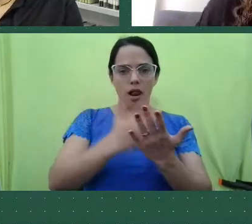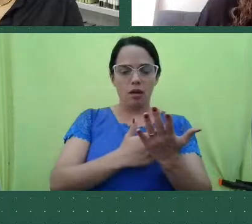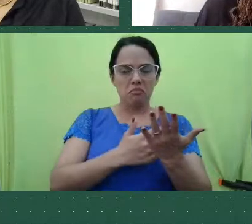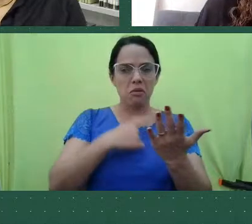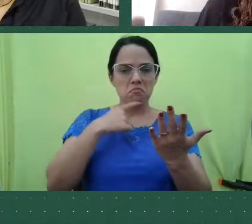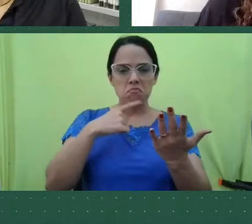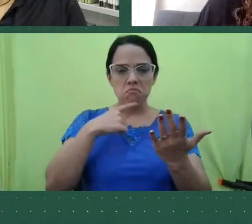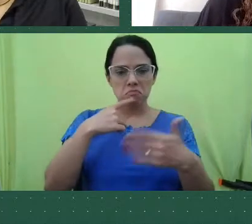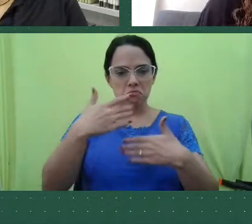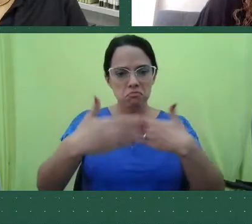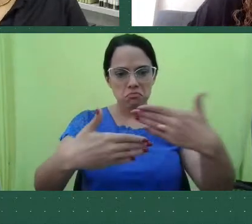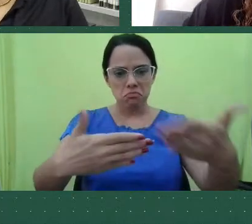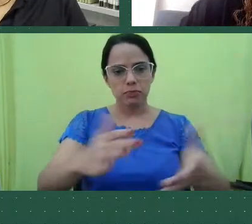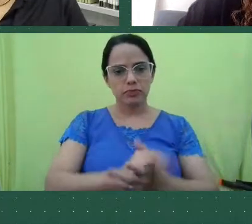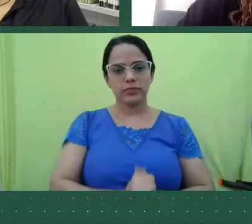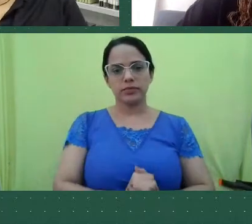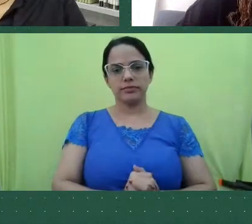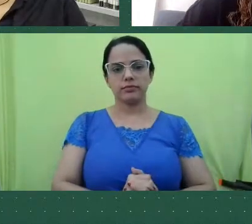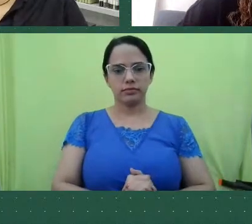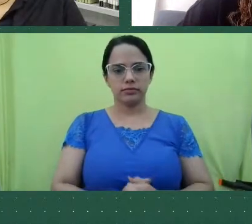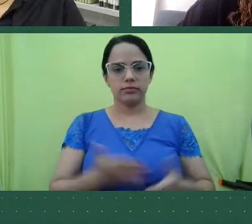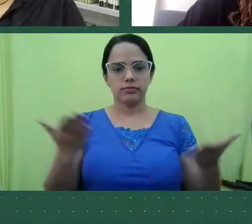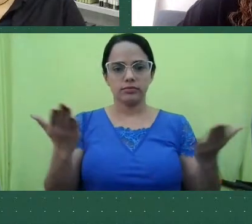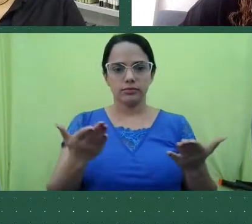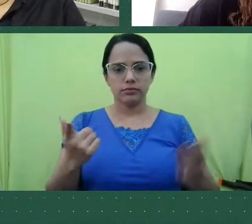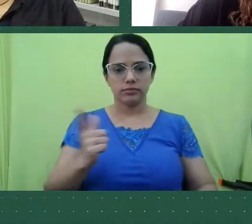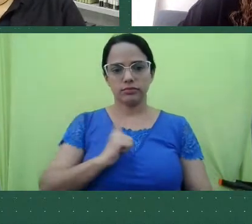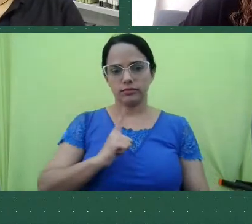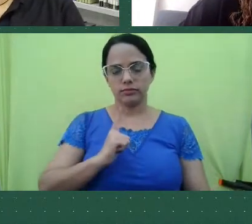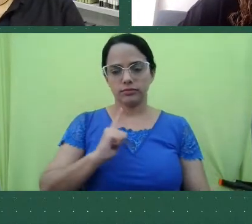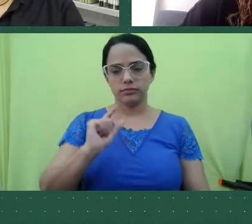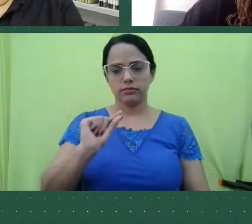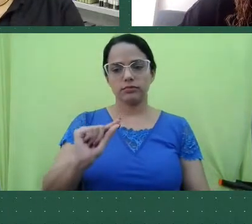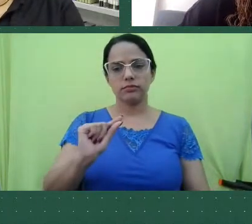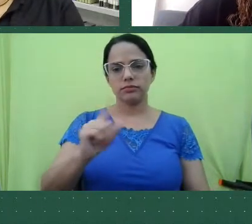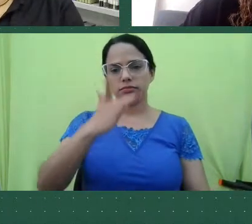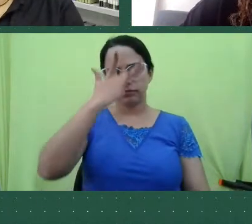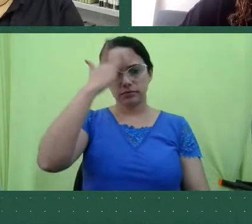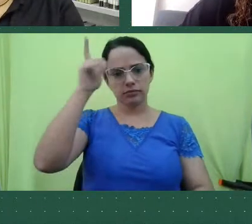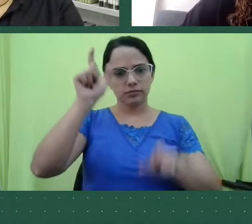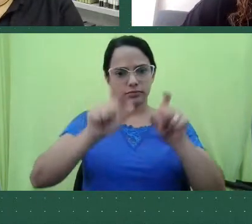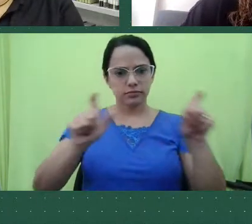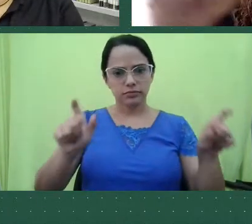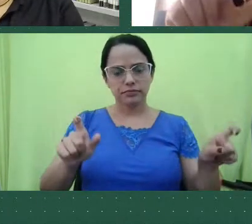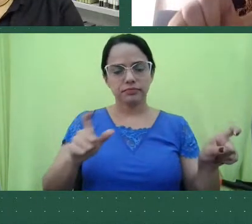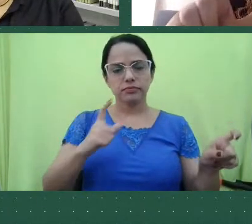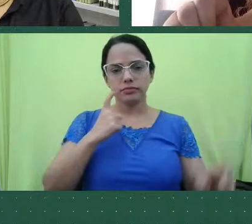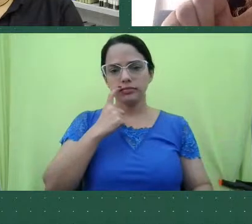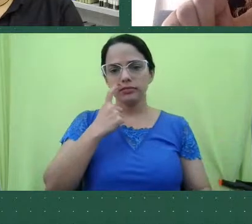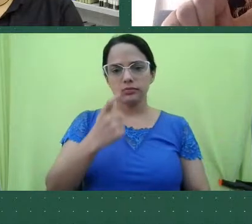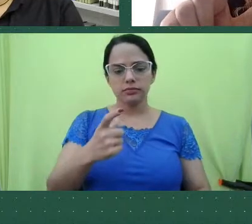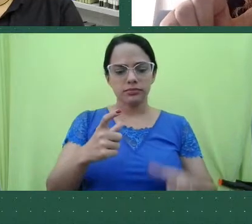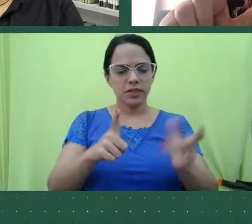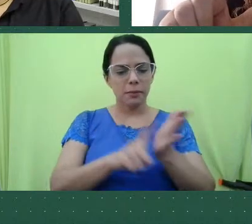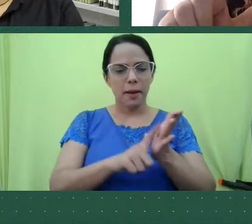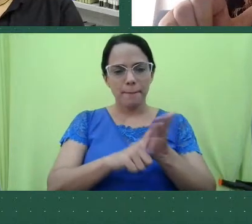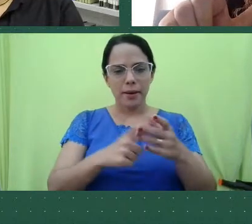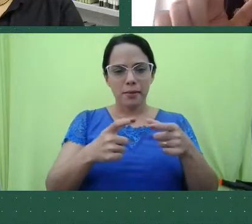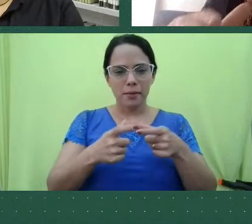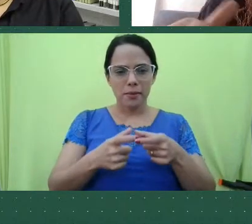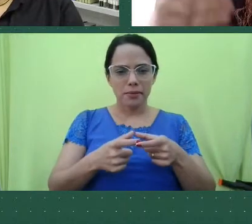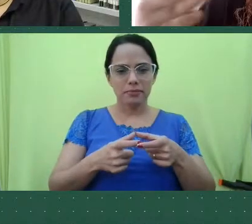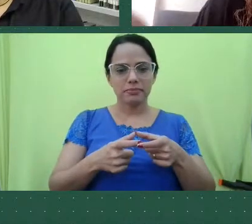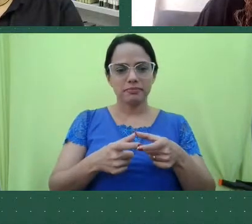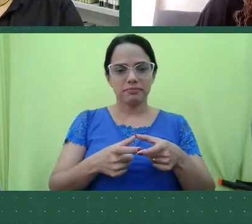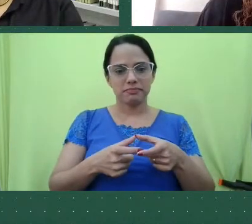avançamos. Hoje a gente tem, muitas pessoas ainda têm o seu cartãozinho em papel, né?